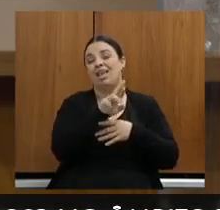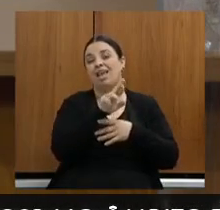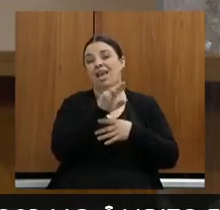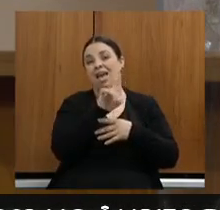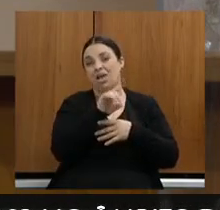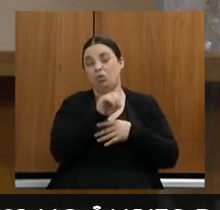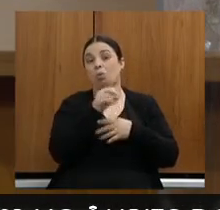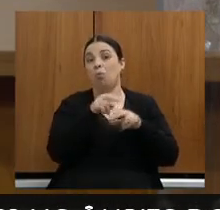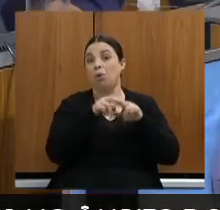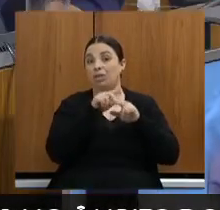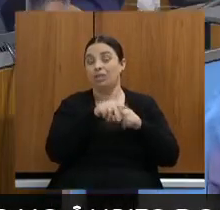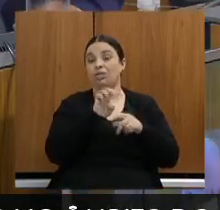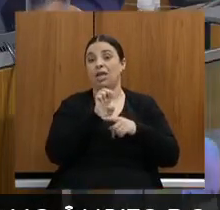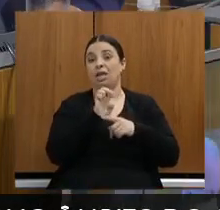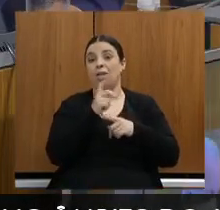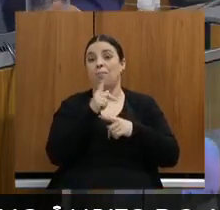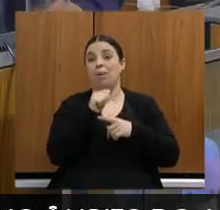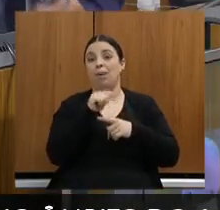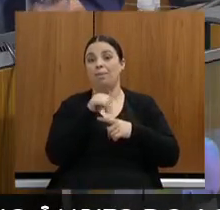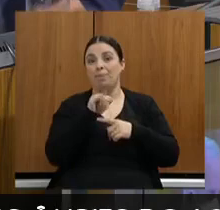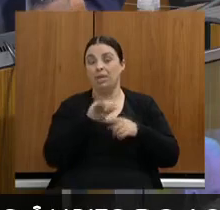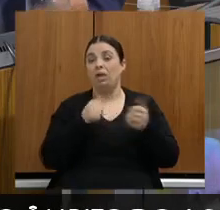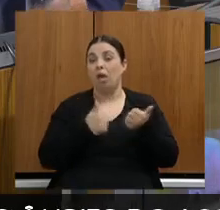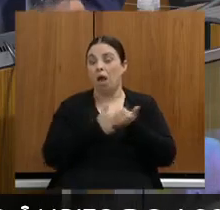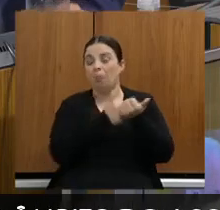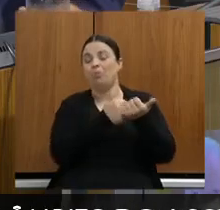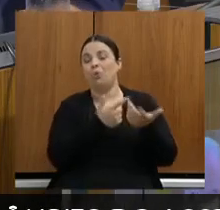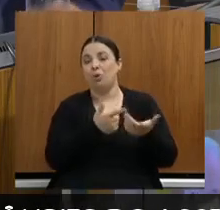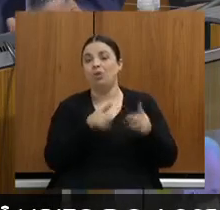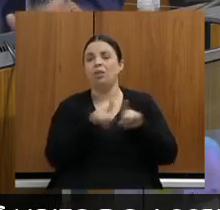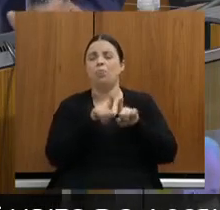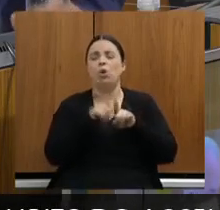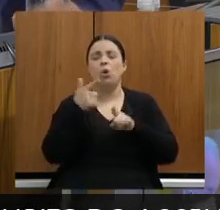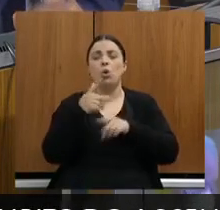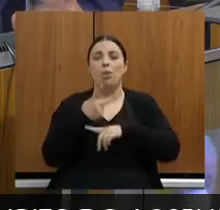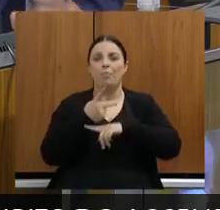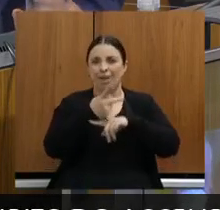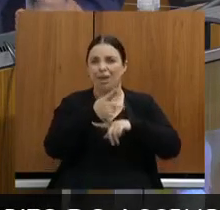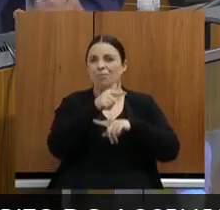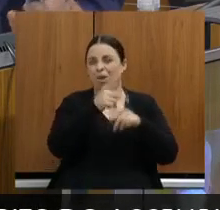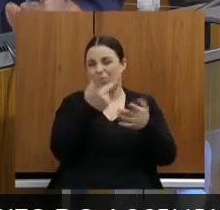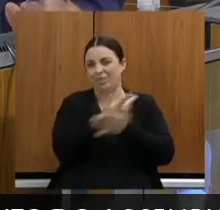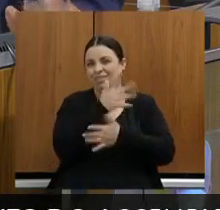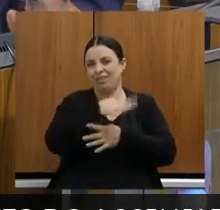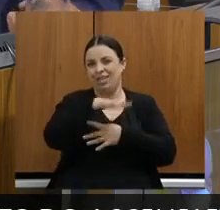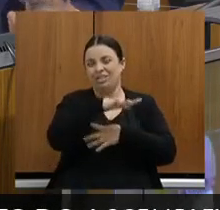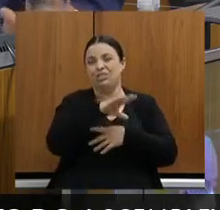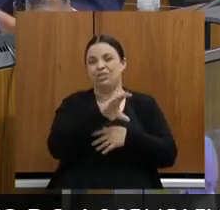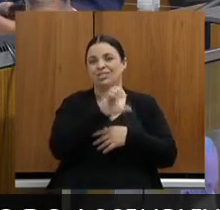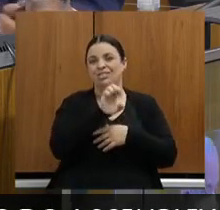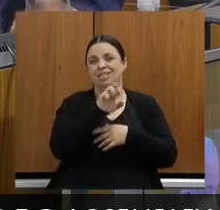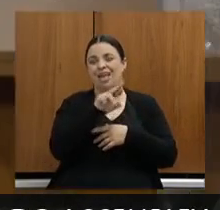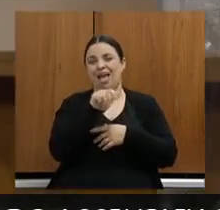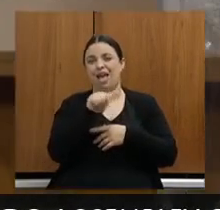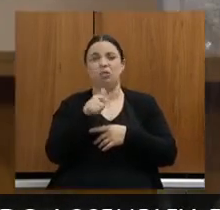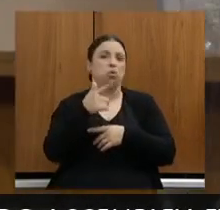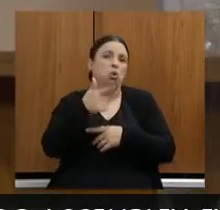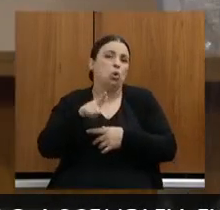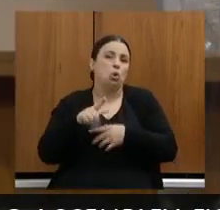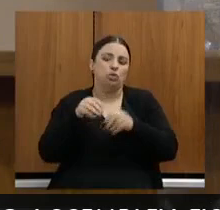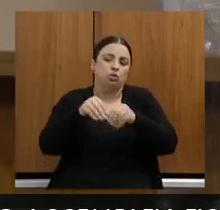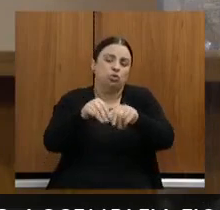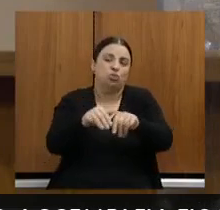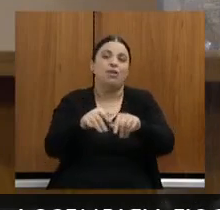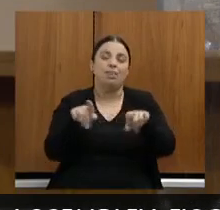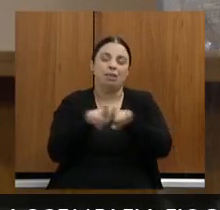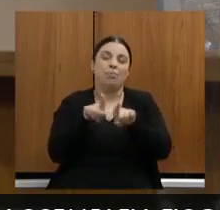como no próprio prêmio do Café do Cerrado das é para amiga e também as novas cultivares der para mim também